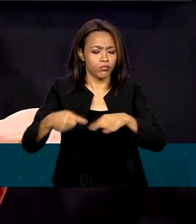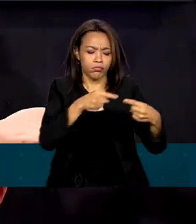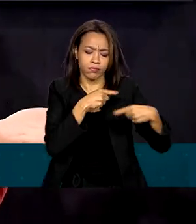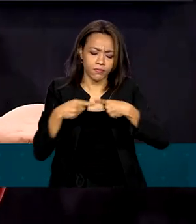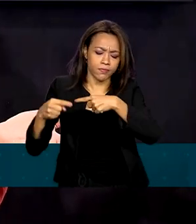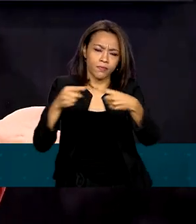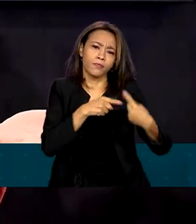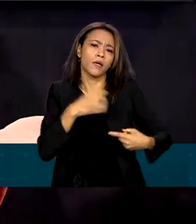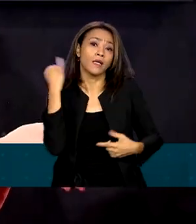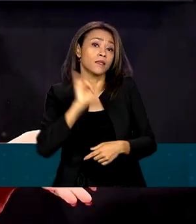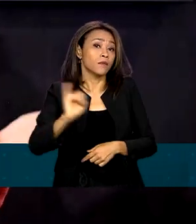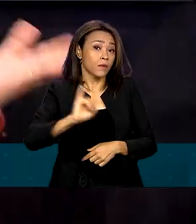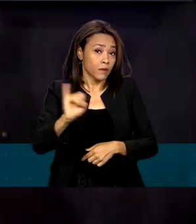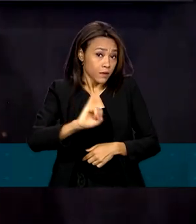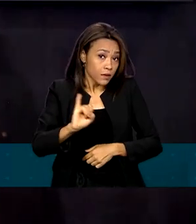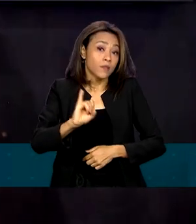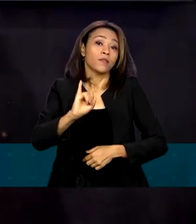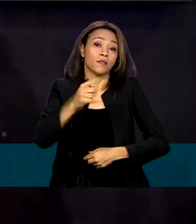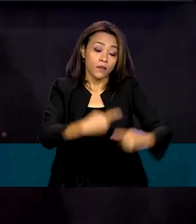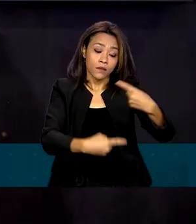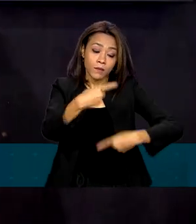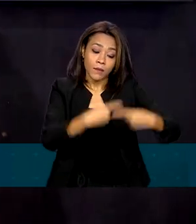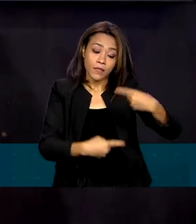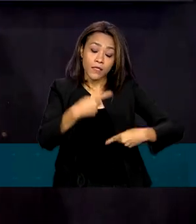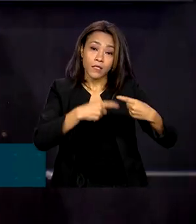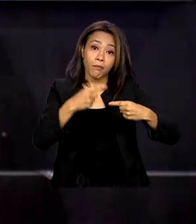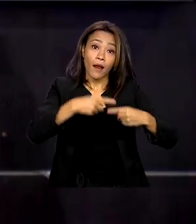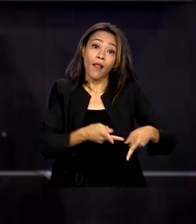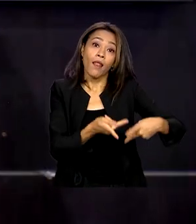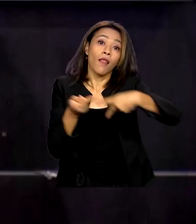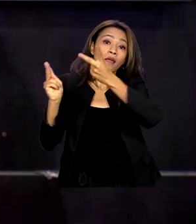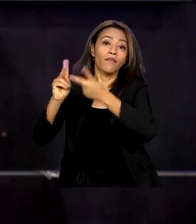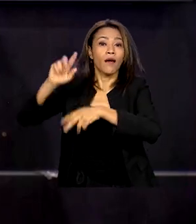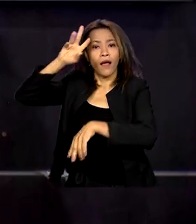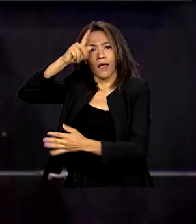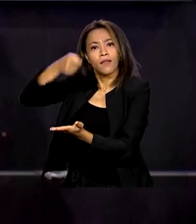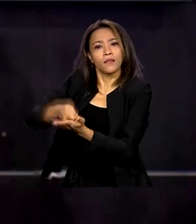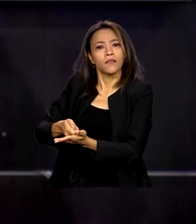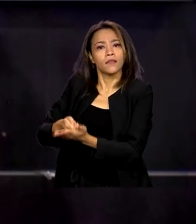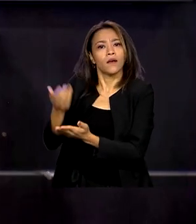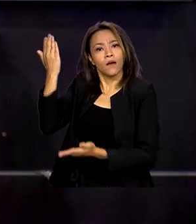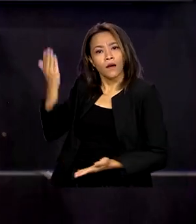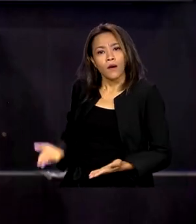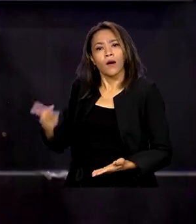as prioridades das políticas públicas para levar a decisão final do Presidente da República Luiz Inácio Lula da Silva